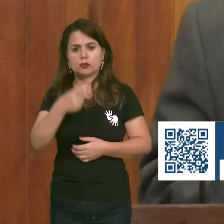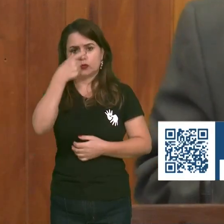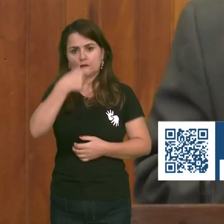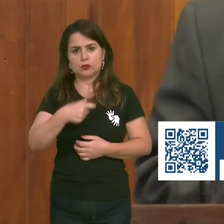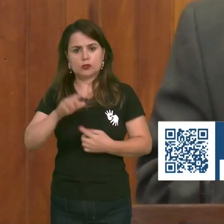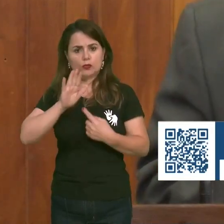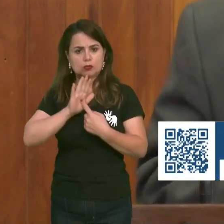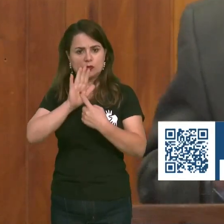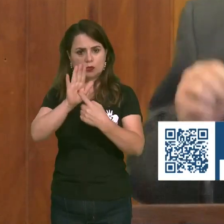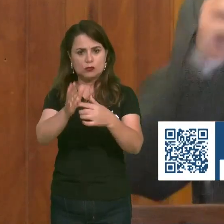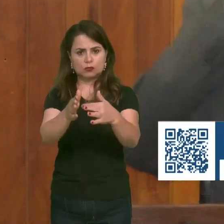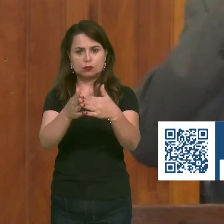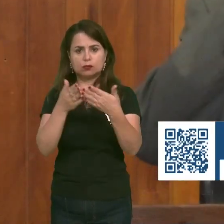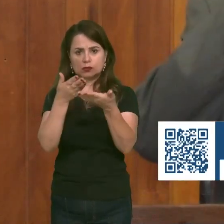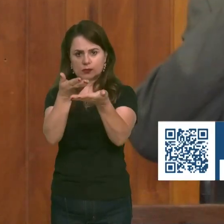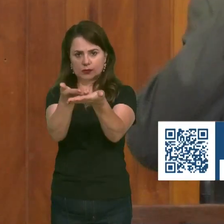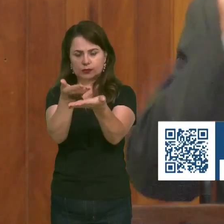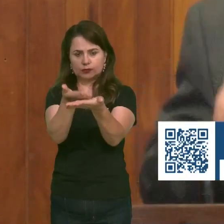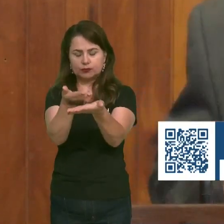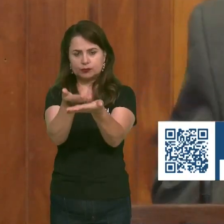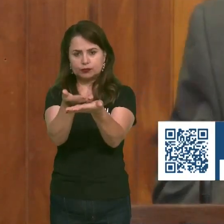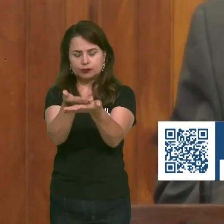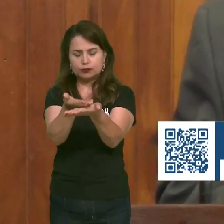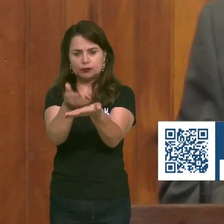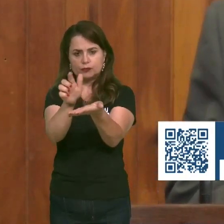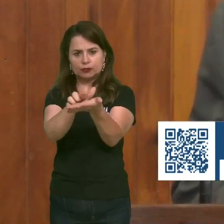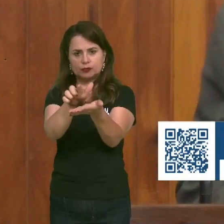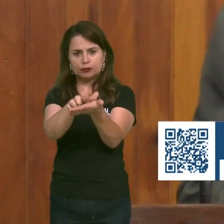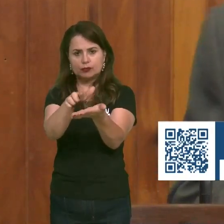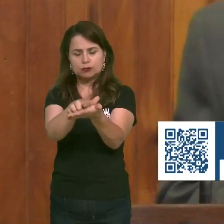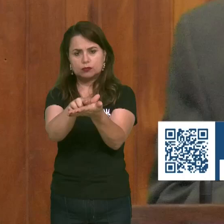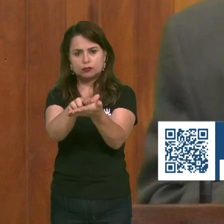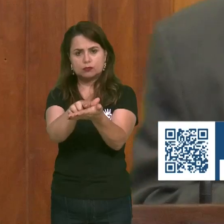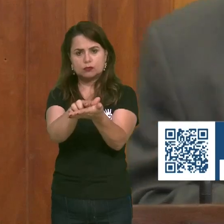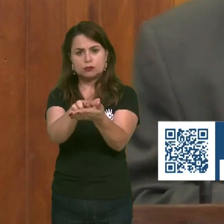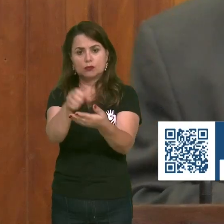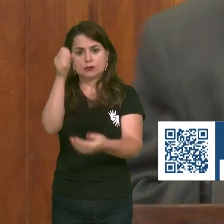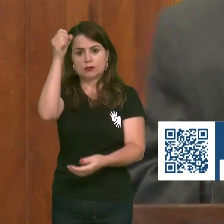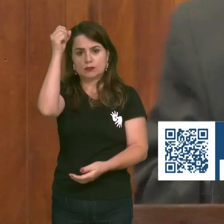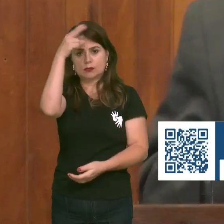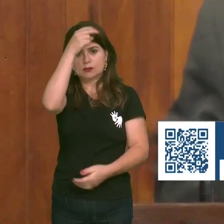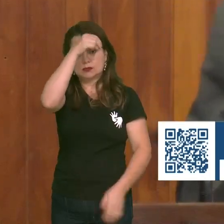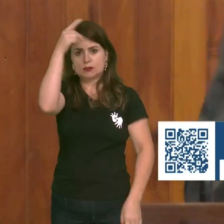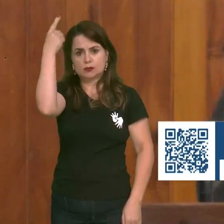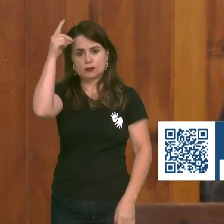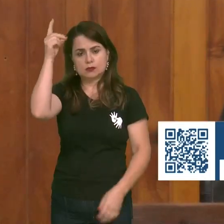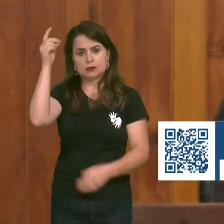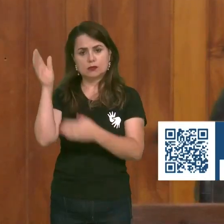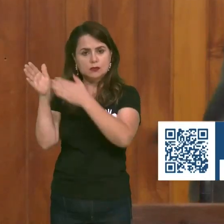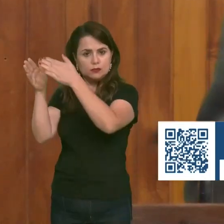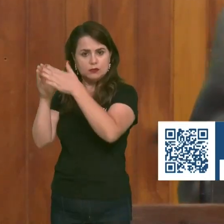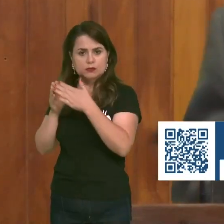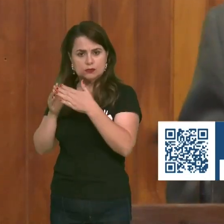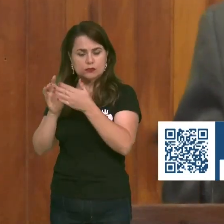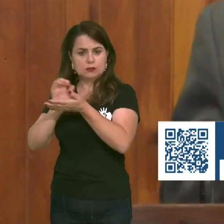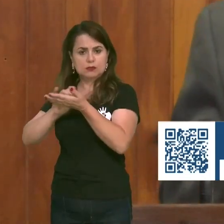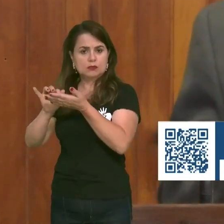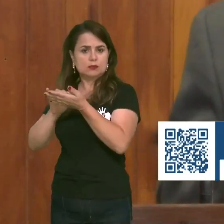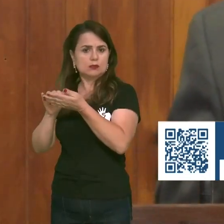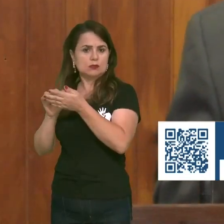esse meu requerimento em que o solicito ao prefeito Daniel juntamente com seu secretários